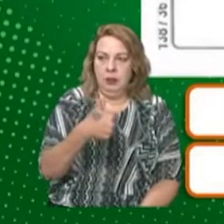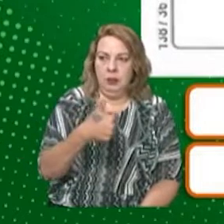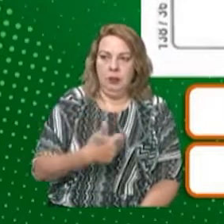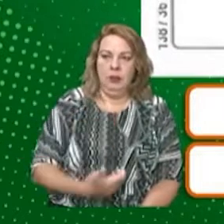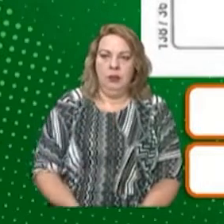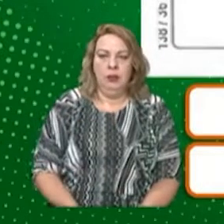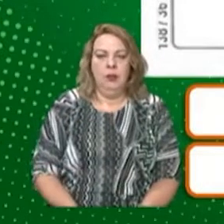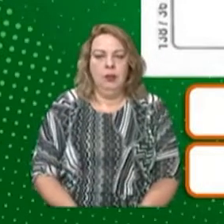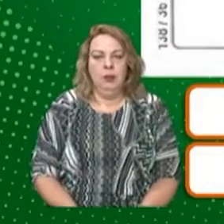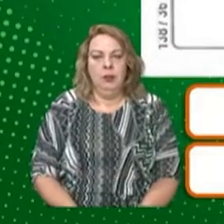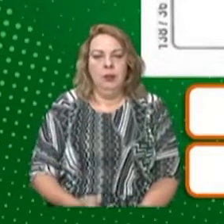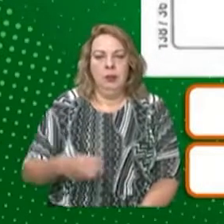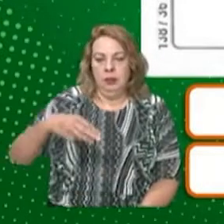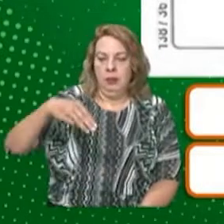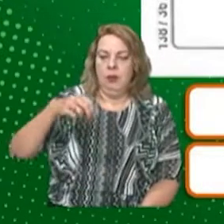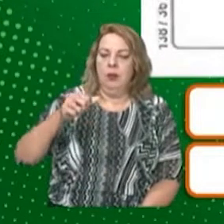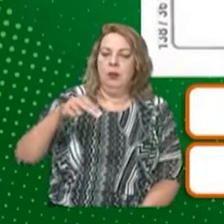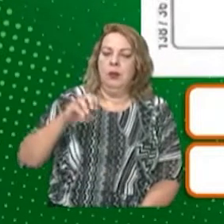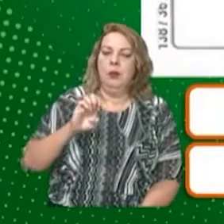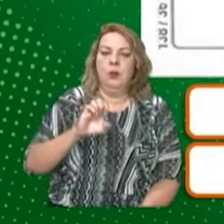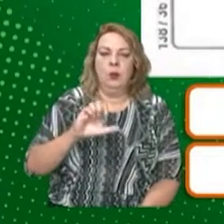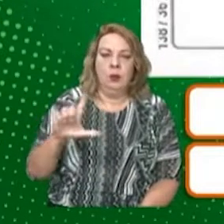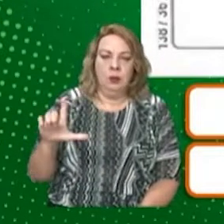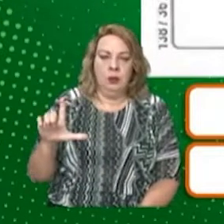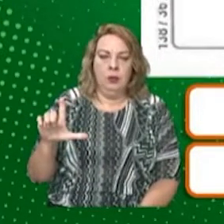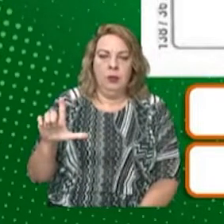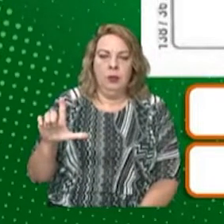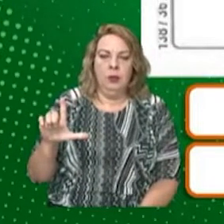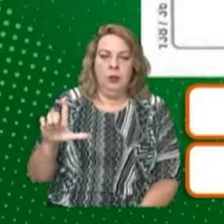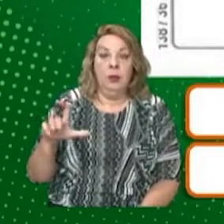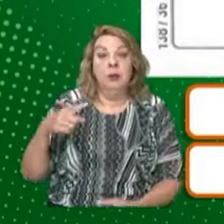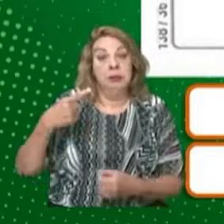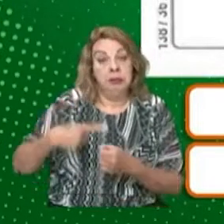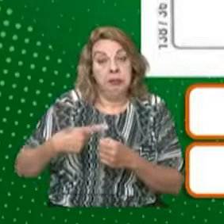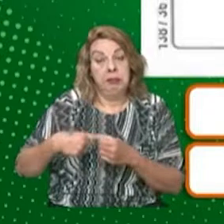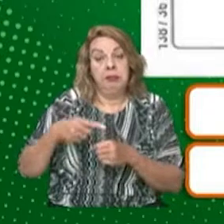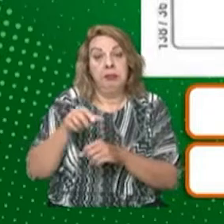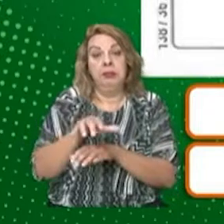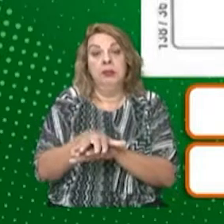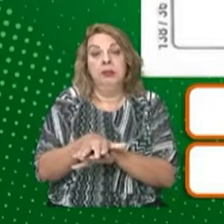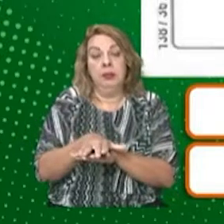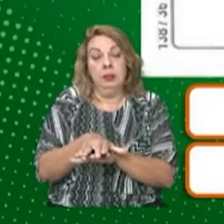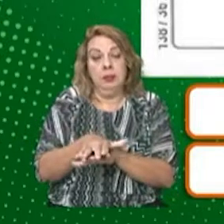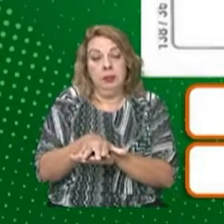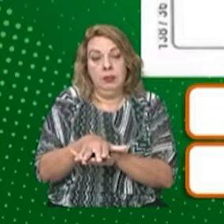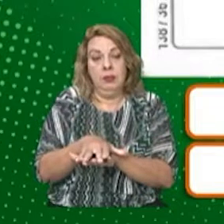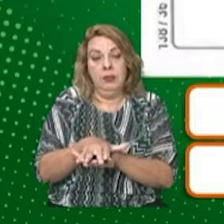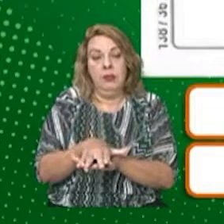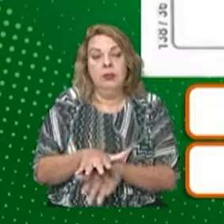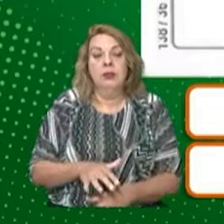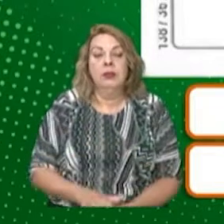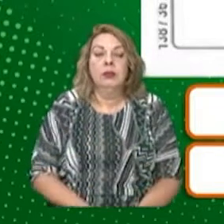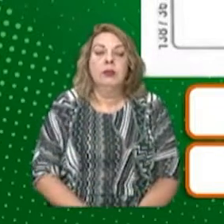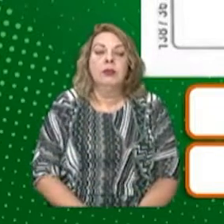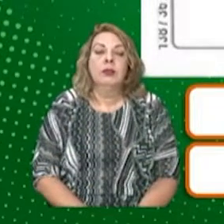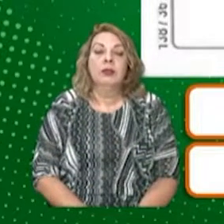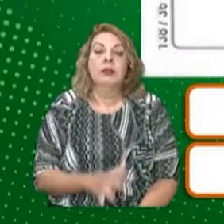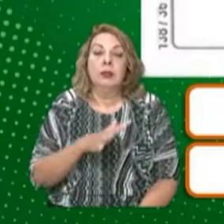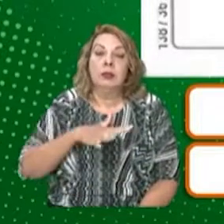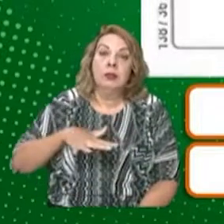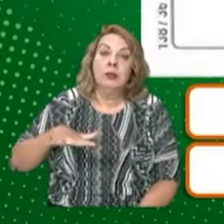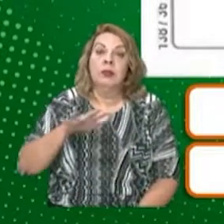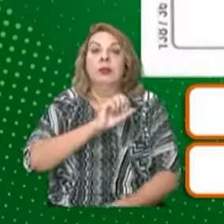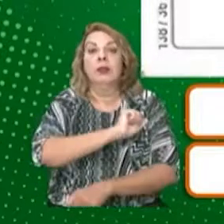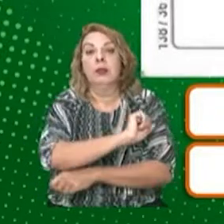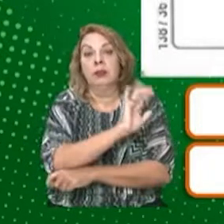676591. Alô, Manuel. Manuel é de Pirambu, adquiriu com Vitor Pirambu, Regional